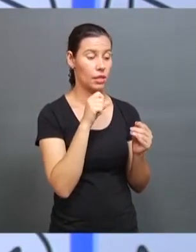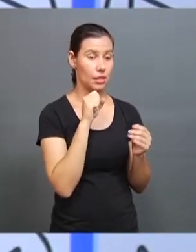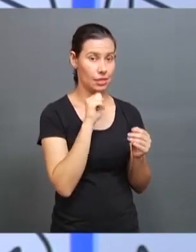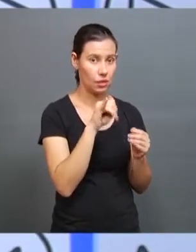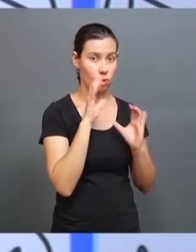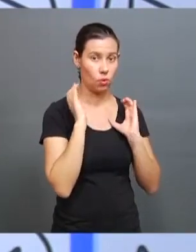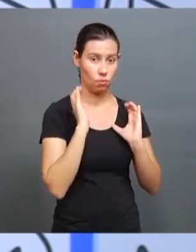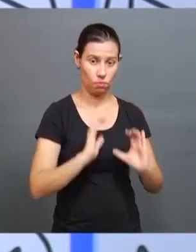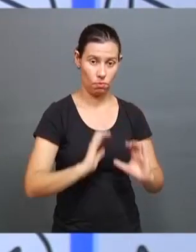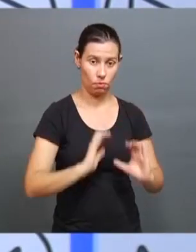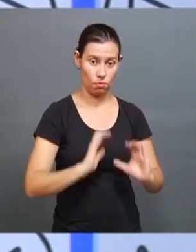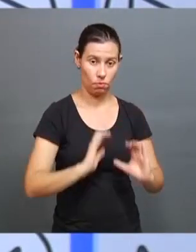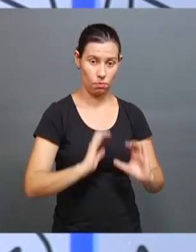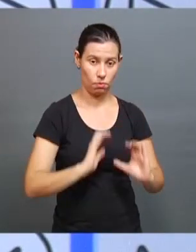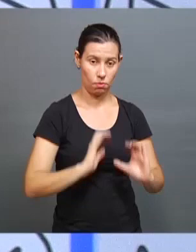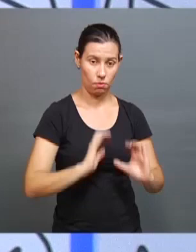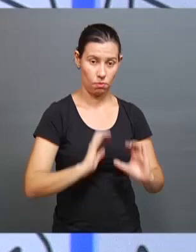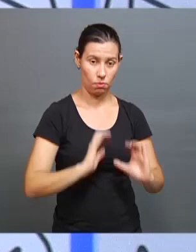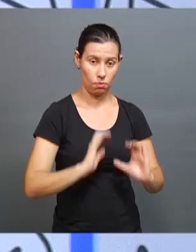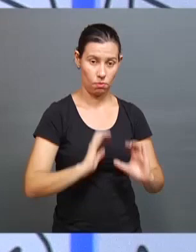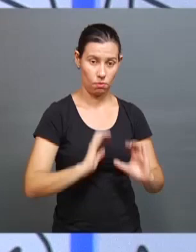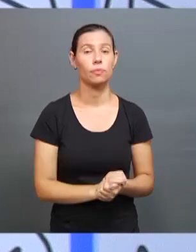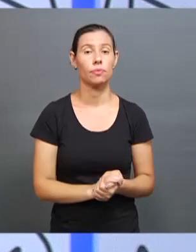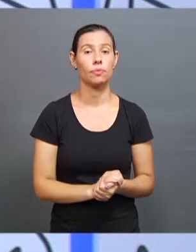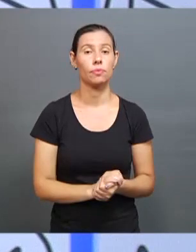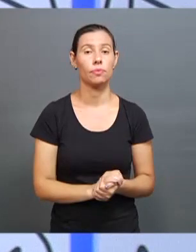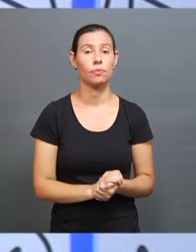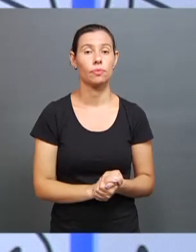inclusive. E aí,